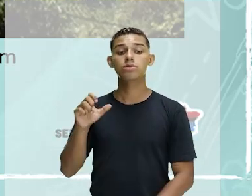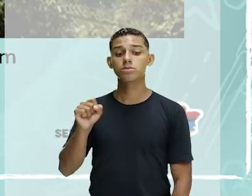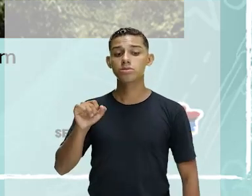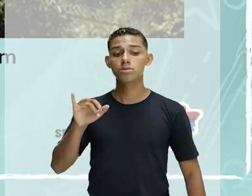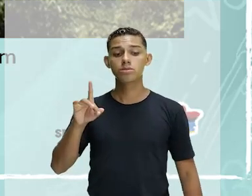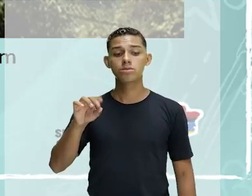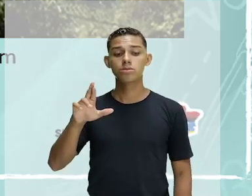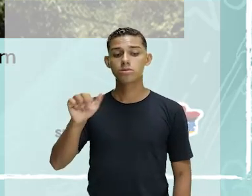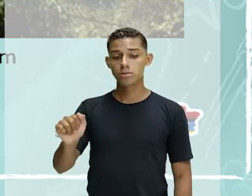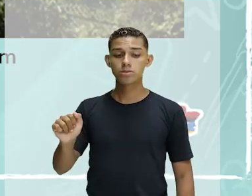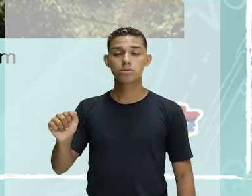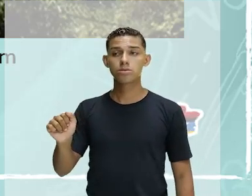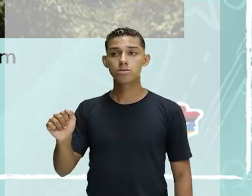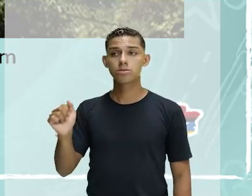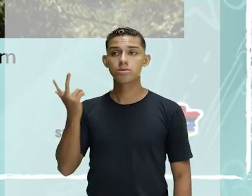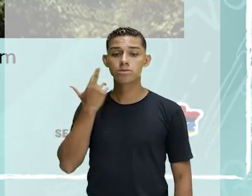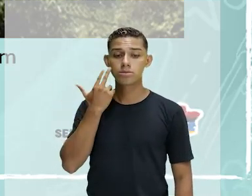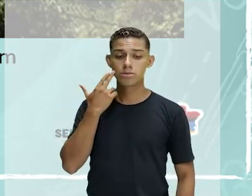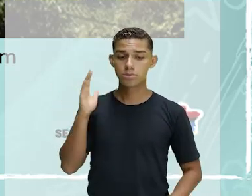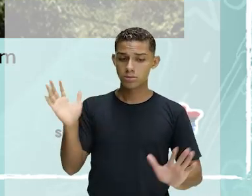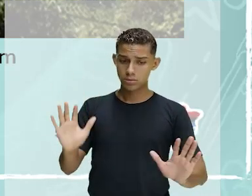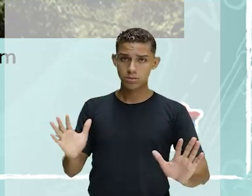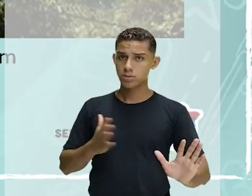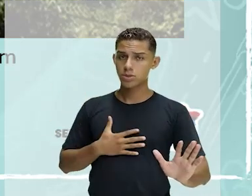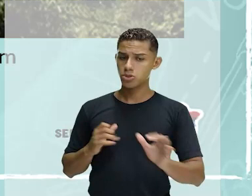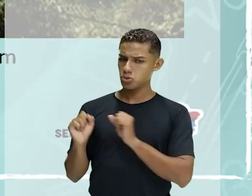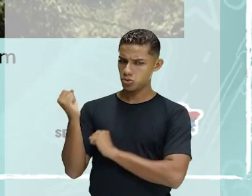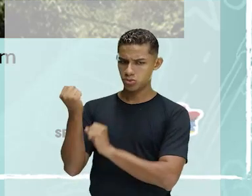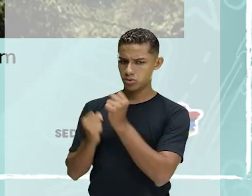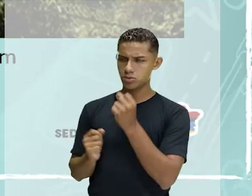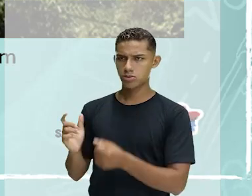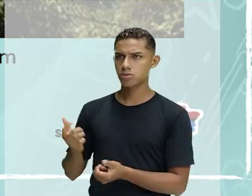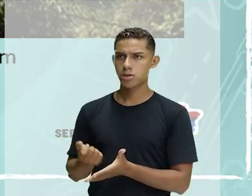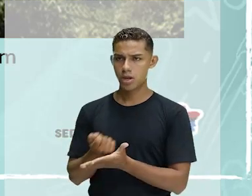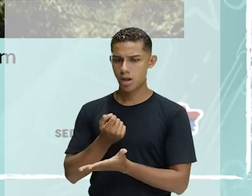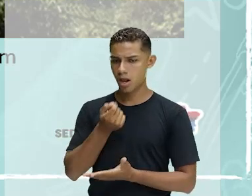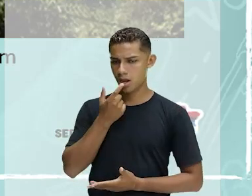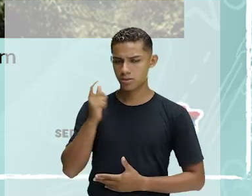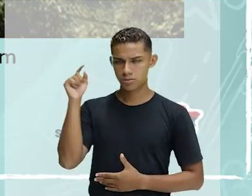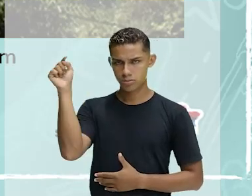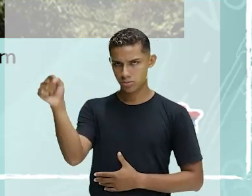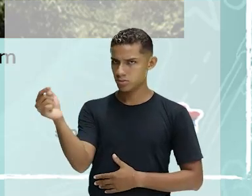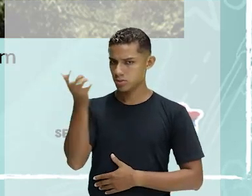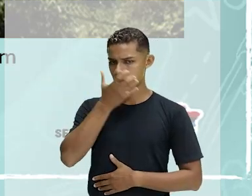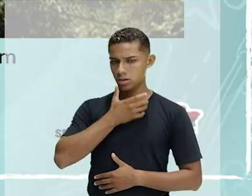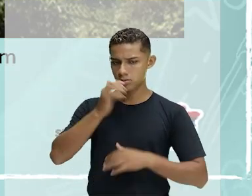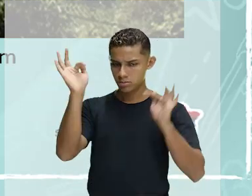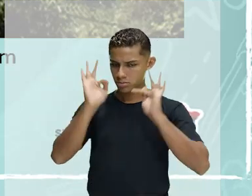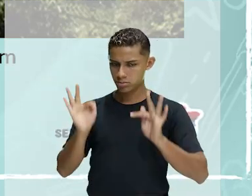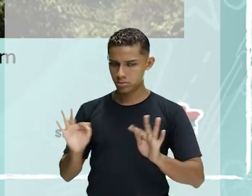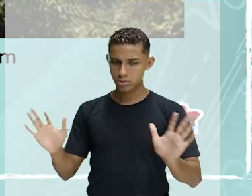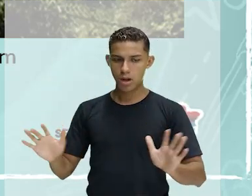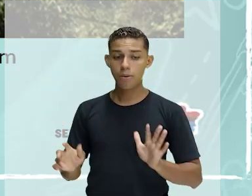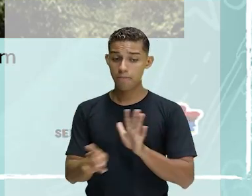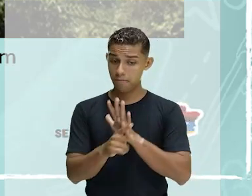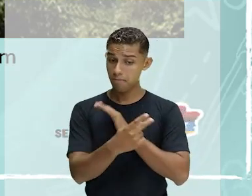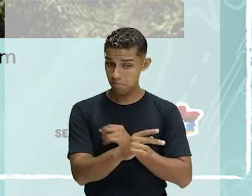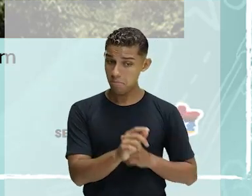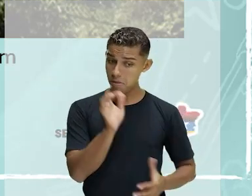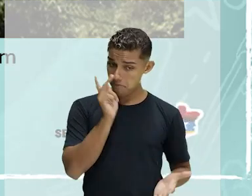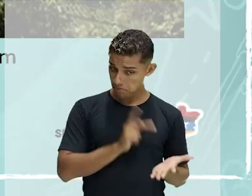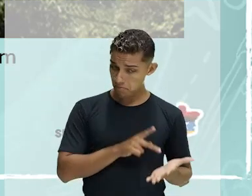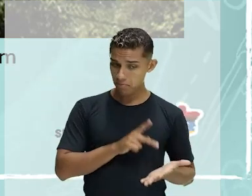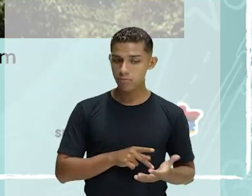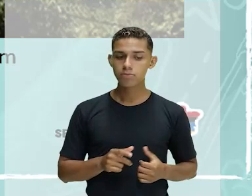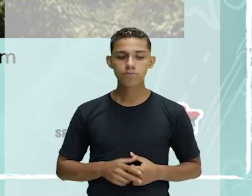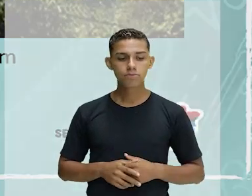natural. Não são aquelas industrializadas que a gente toma no Natal, né, gente? É cidra natural. E oferecem a